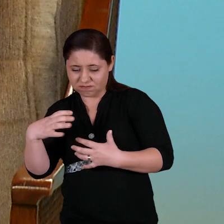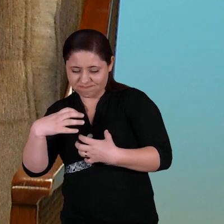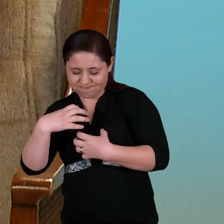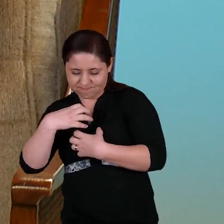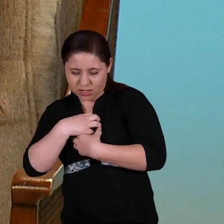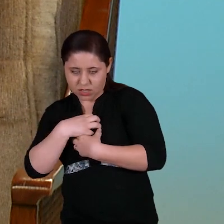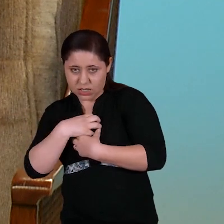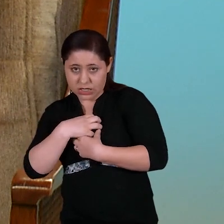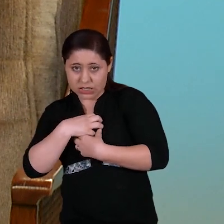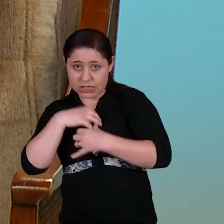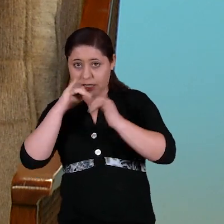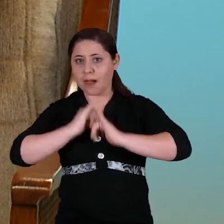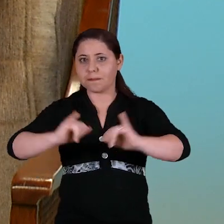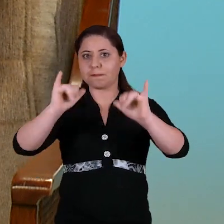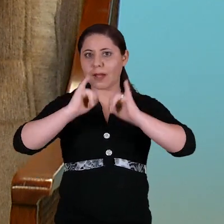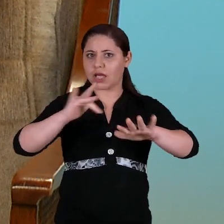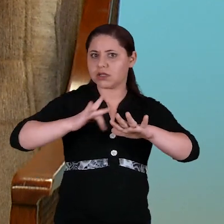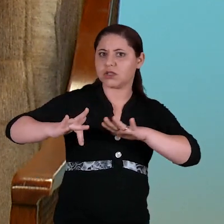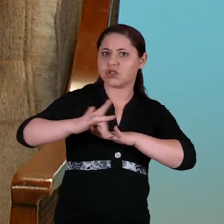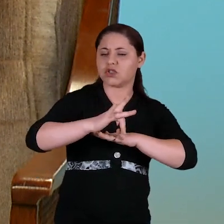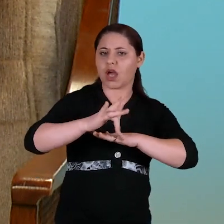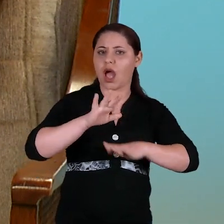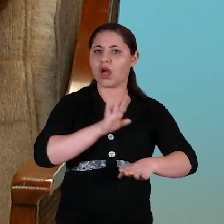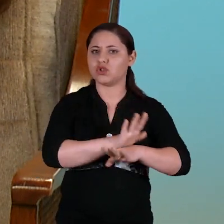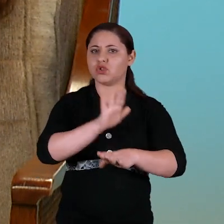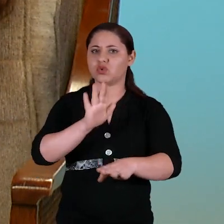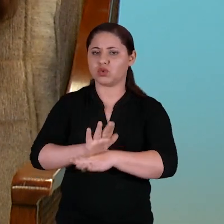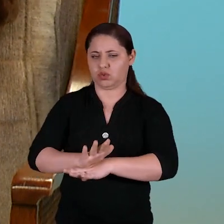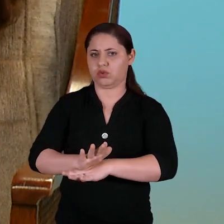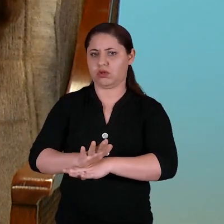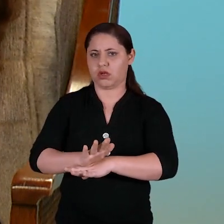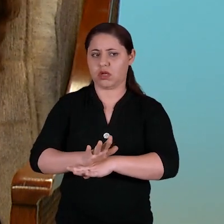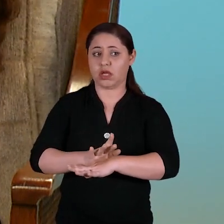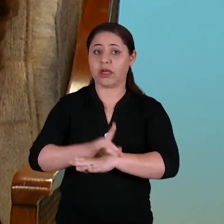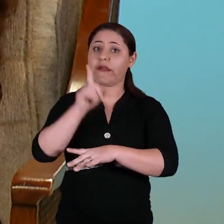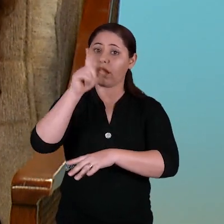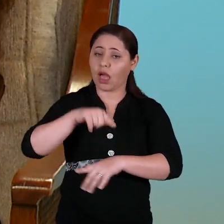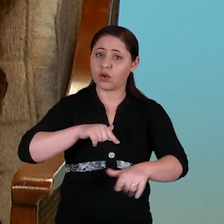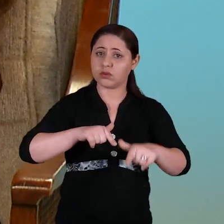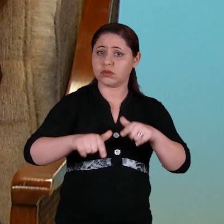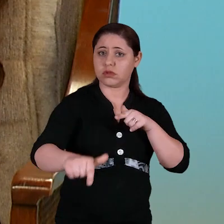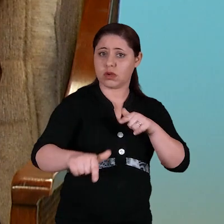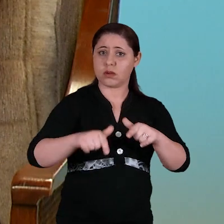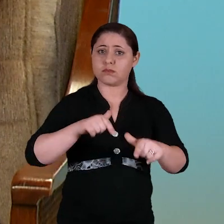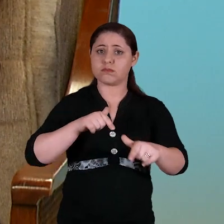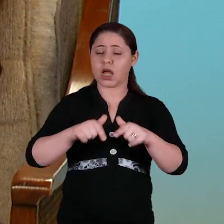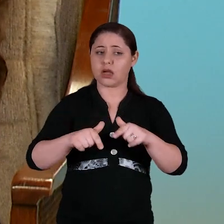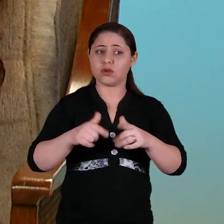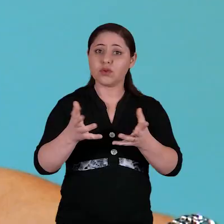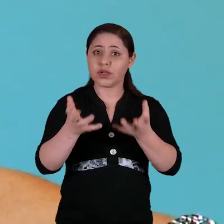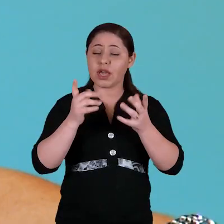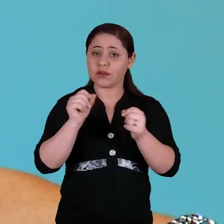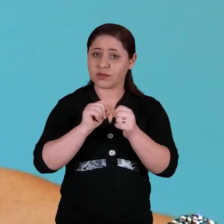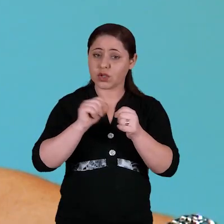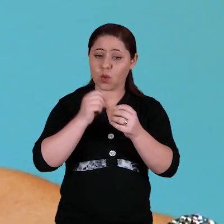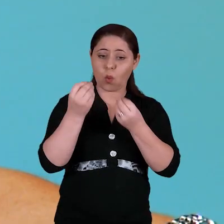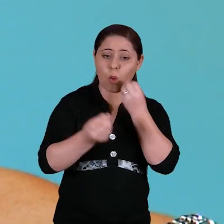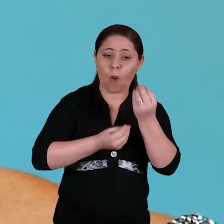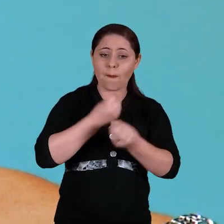um potencial enorme para contribuir para isso, e é justamente esse trabalho que eu quero fazer, sabe? Como uma